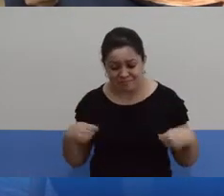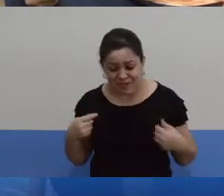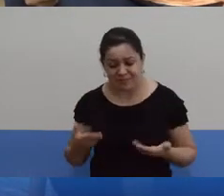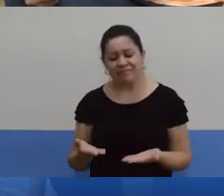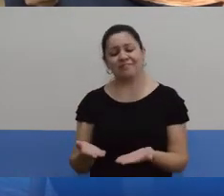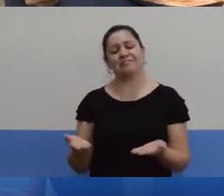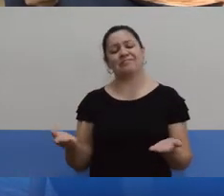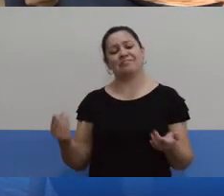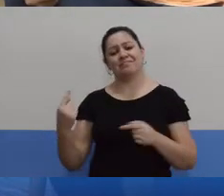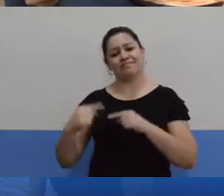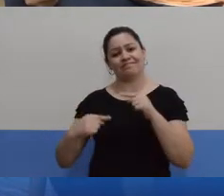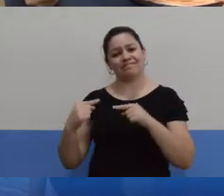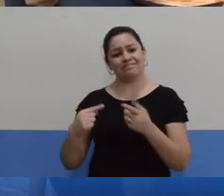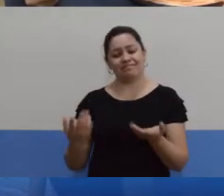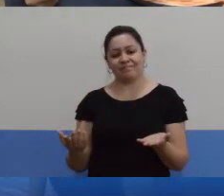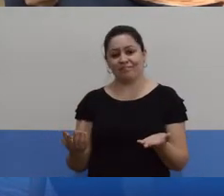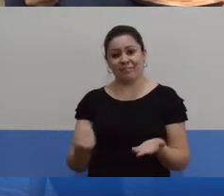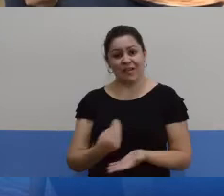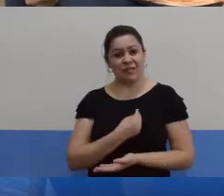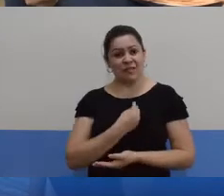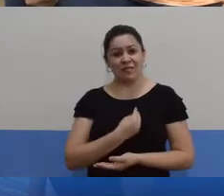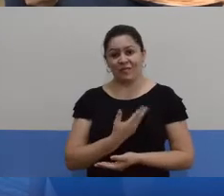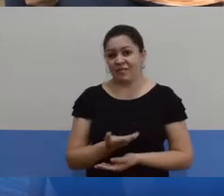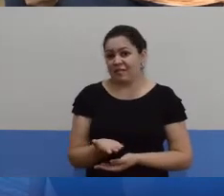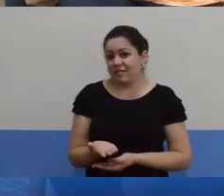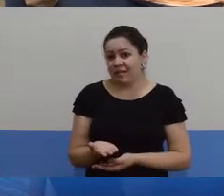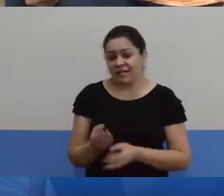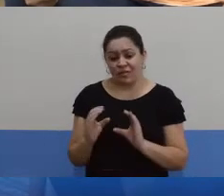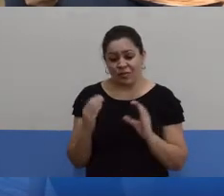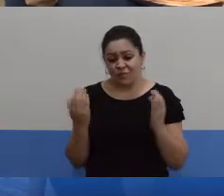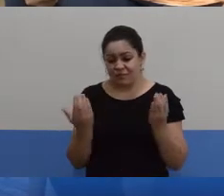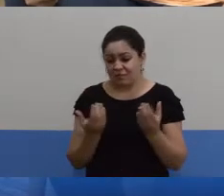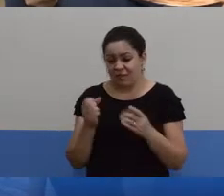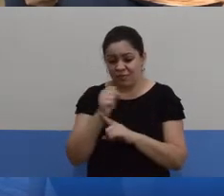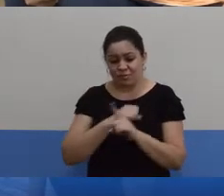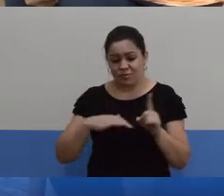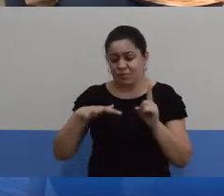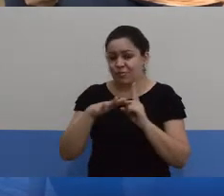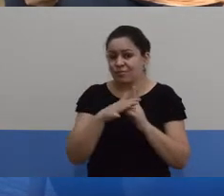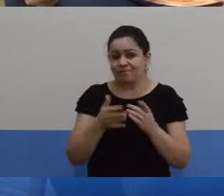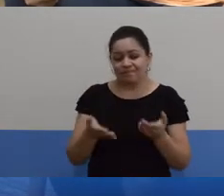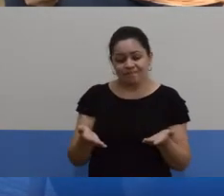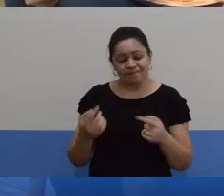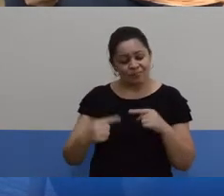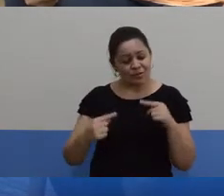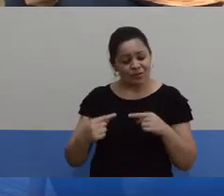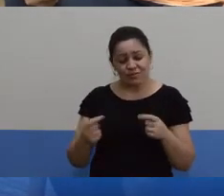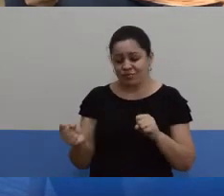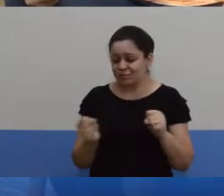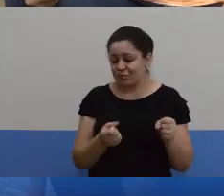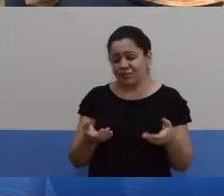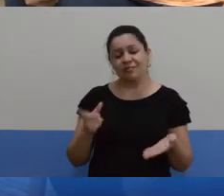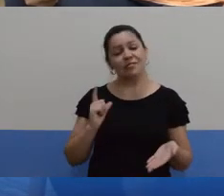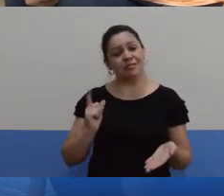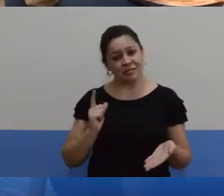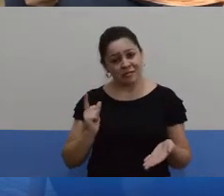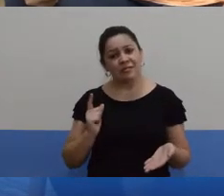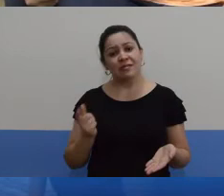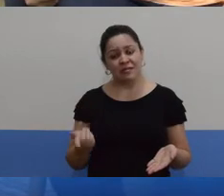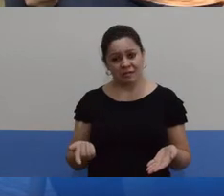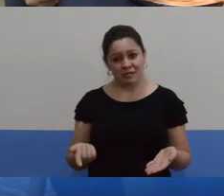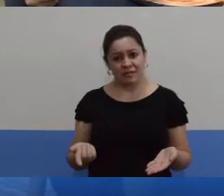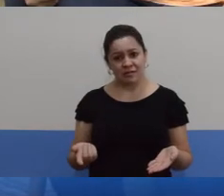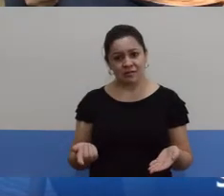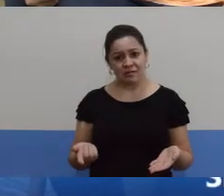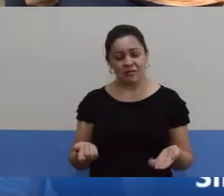toda a vida de uma comunidade, de uma sociedade. Passa pelo poder político. Então, nós precisamos